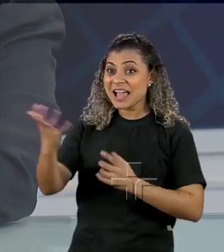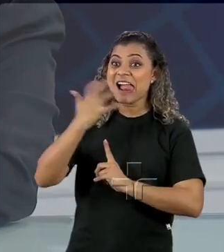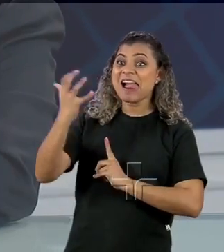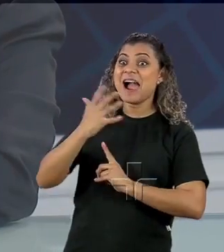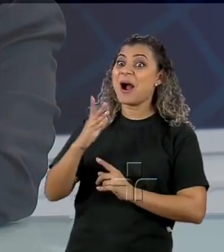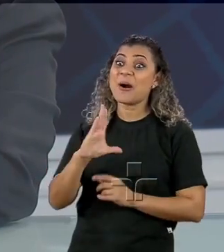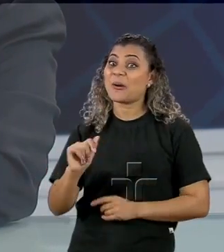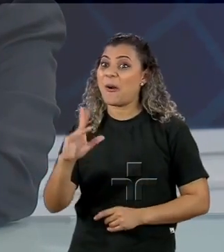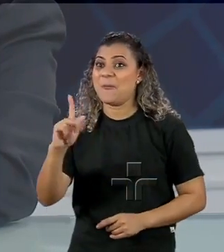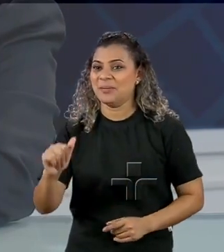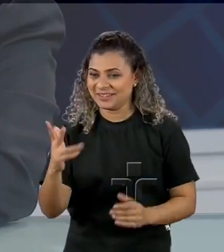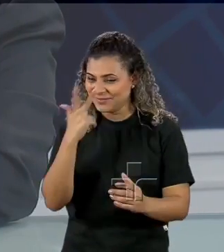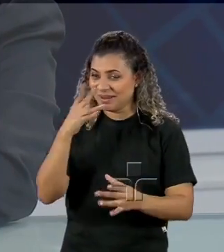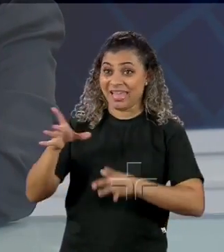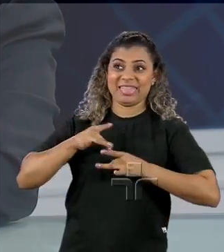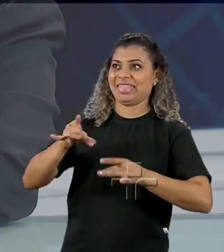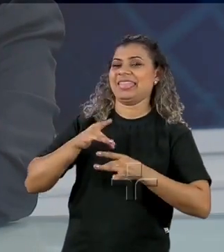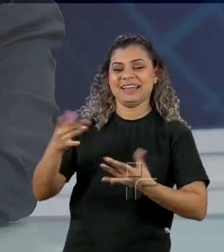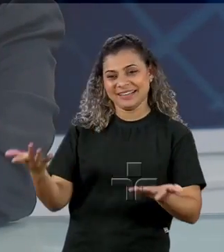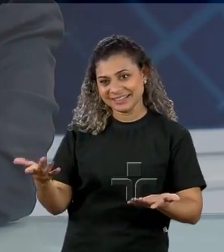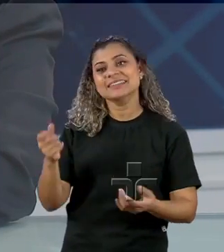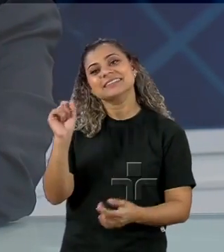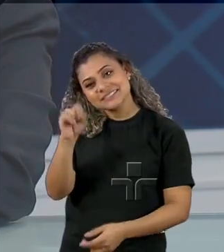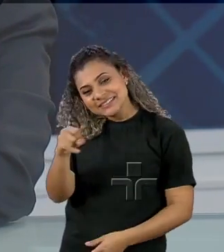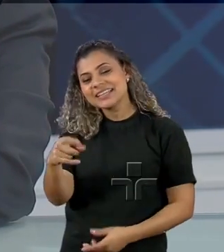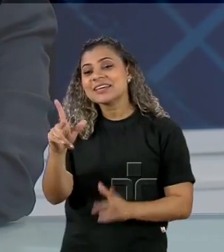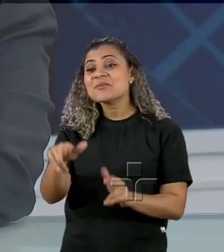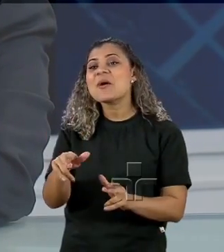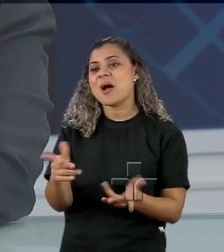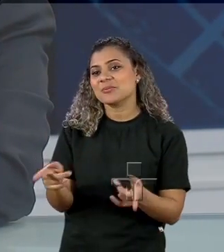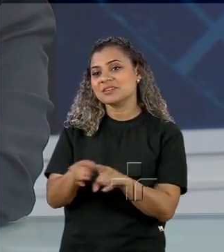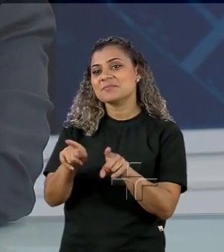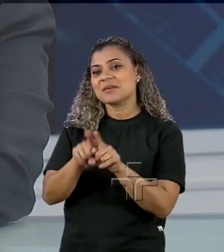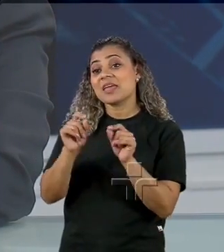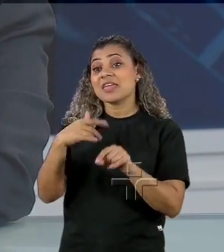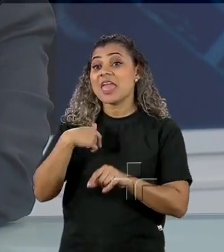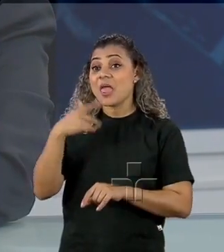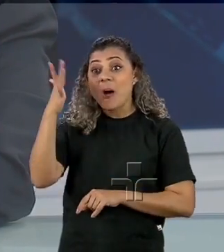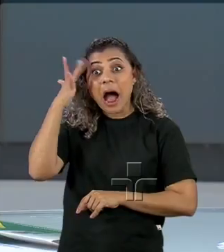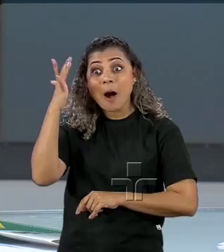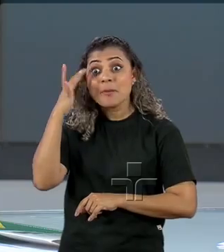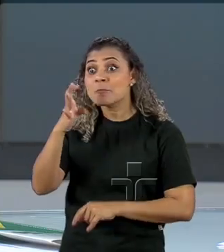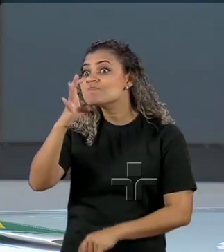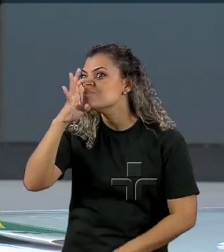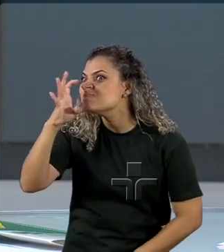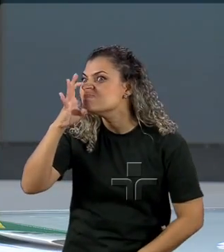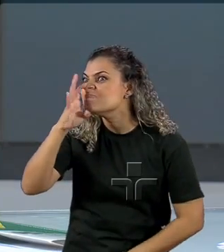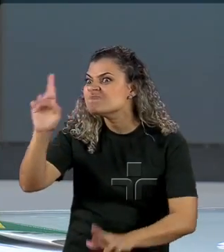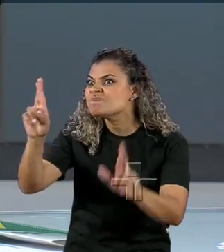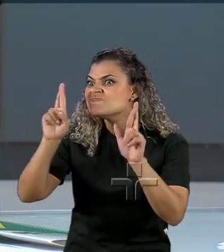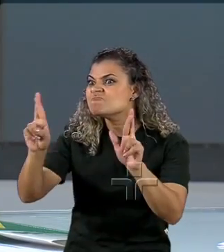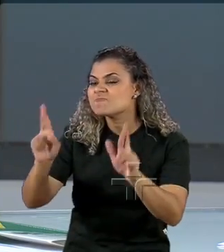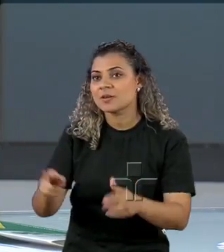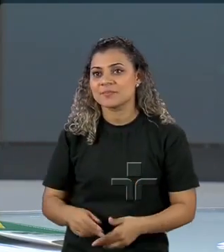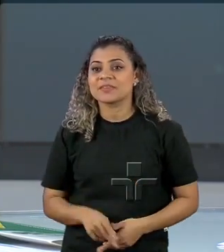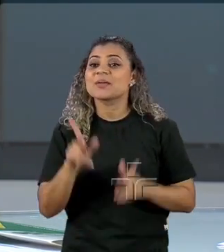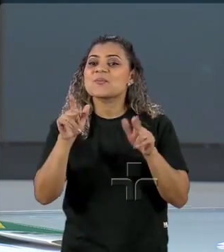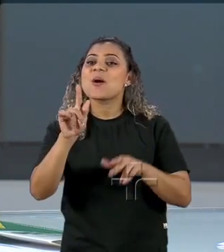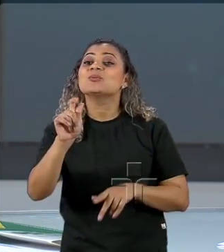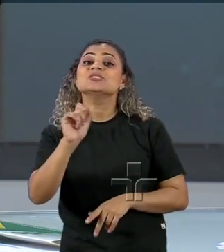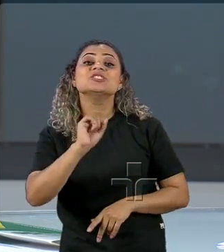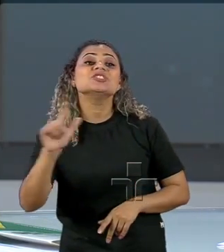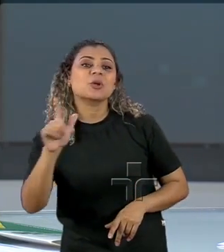ministro Aires Brito, eu também gosto, estarei atento, silente e piedoso amanhã e orando. Gil, gênio, né?